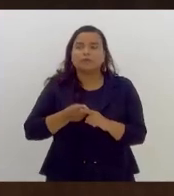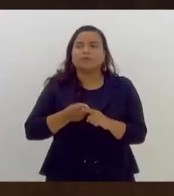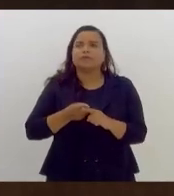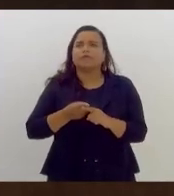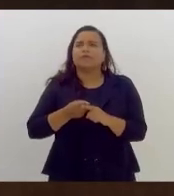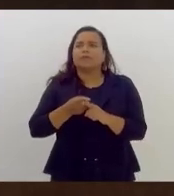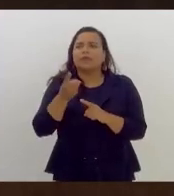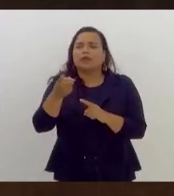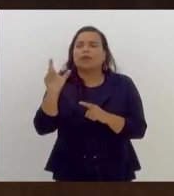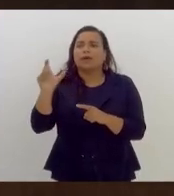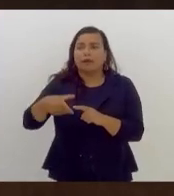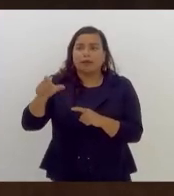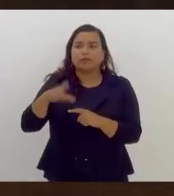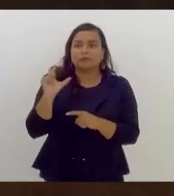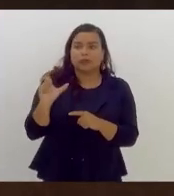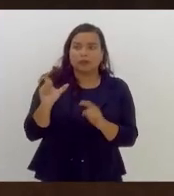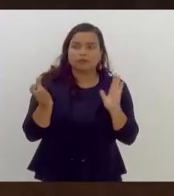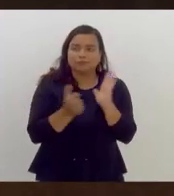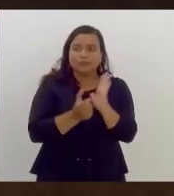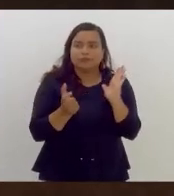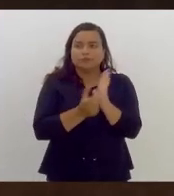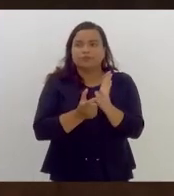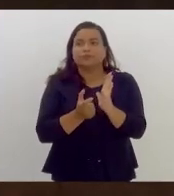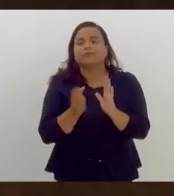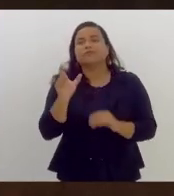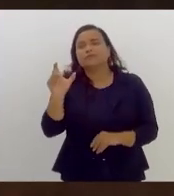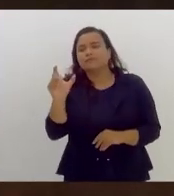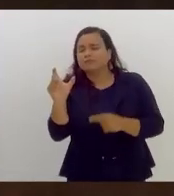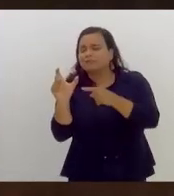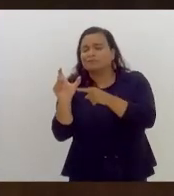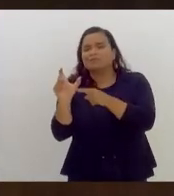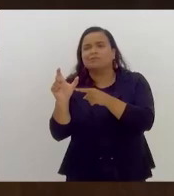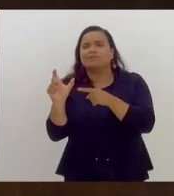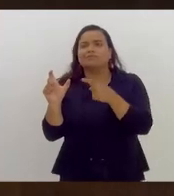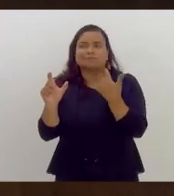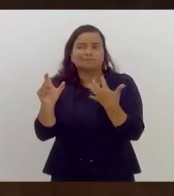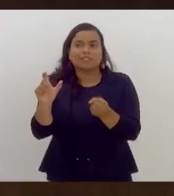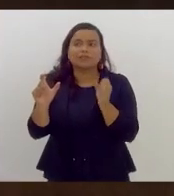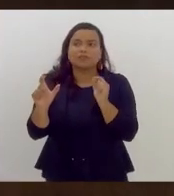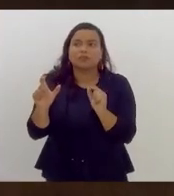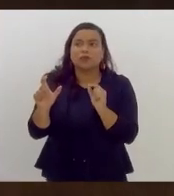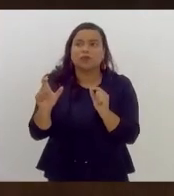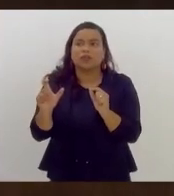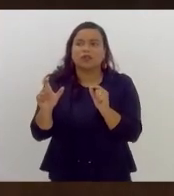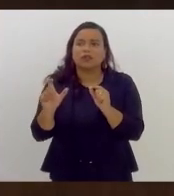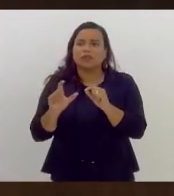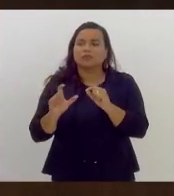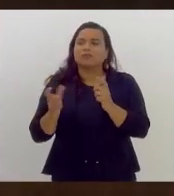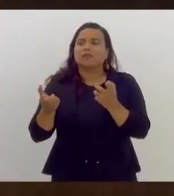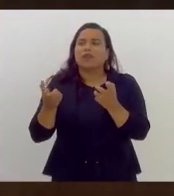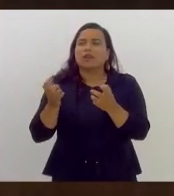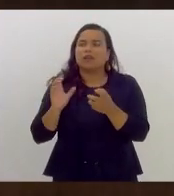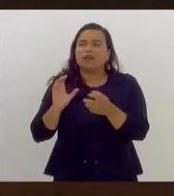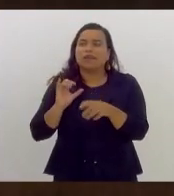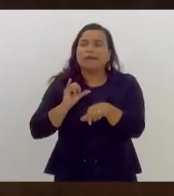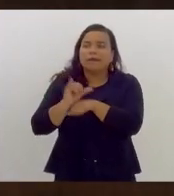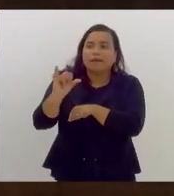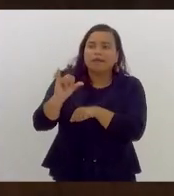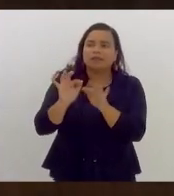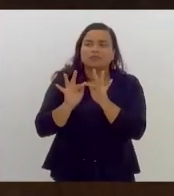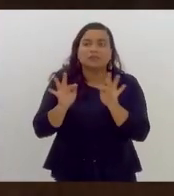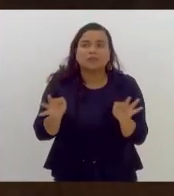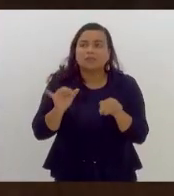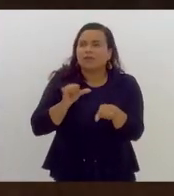estes cartões são cartões que permitem fraude de uma forma muito